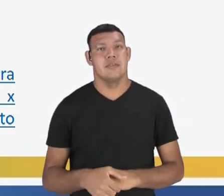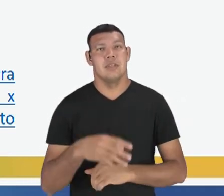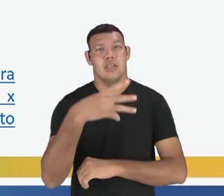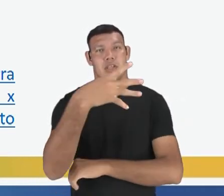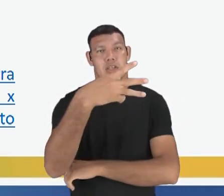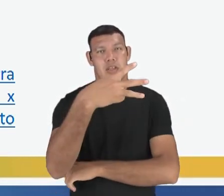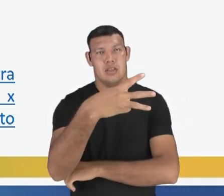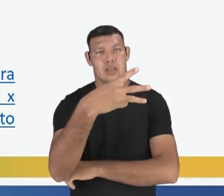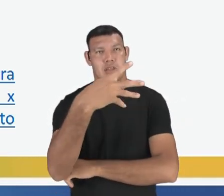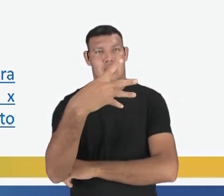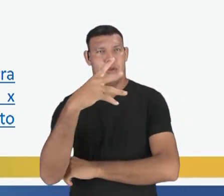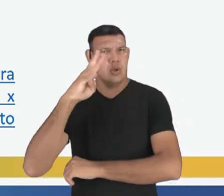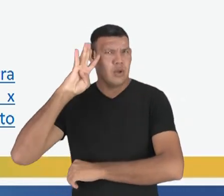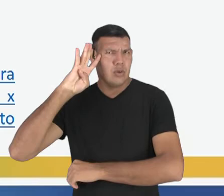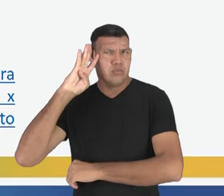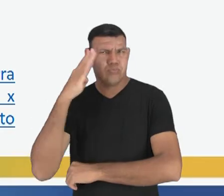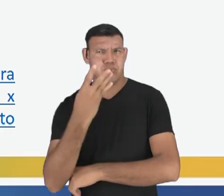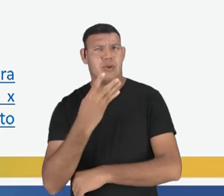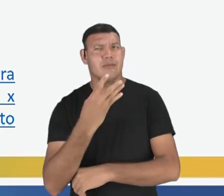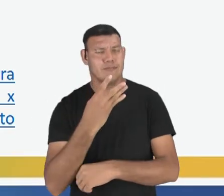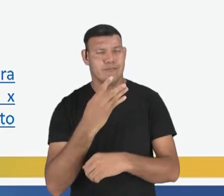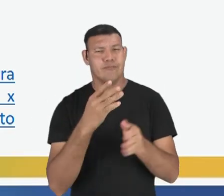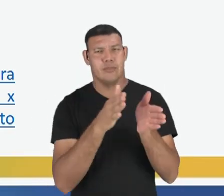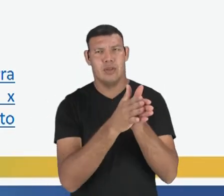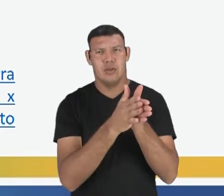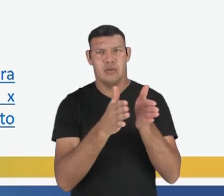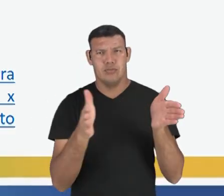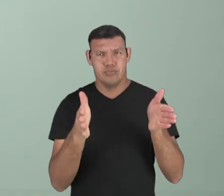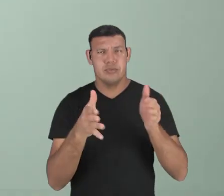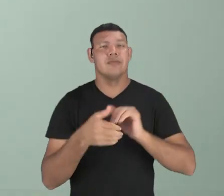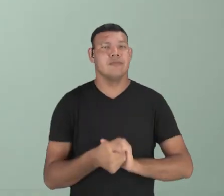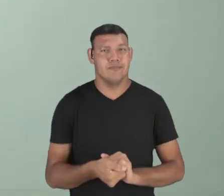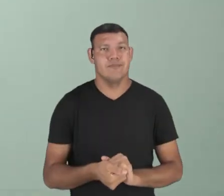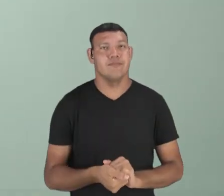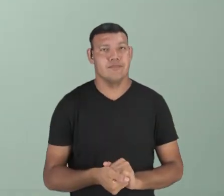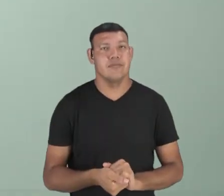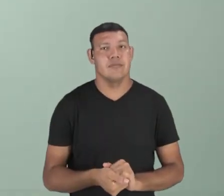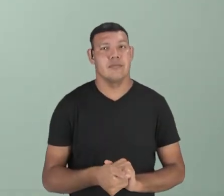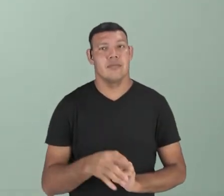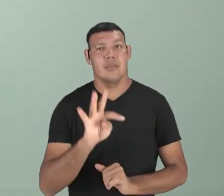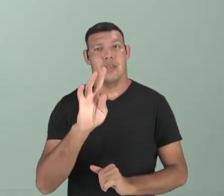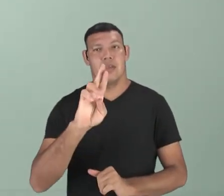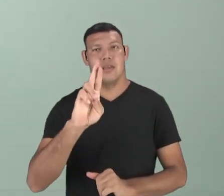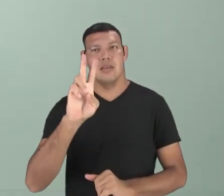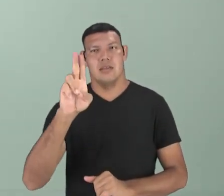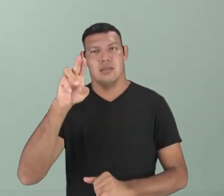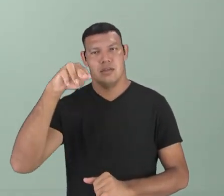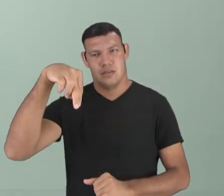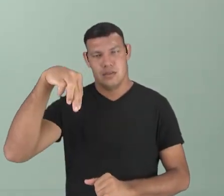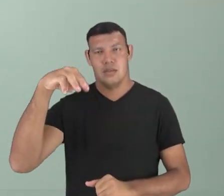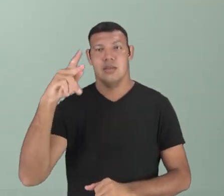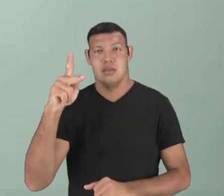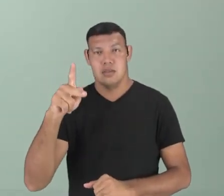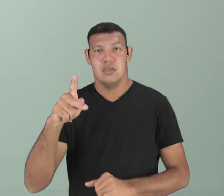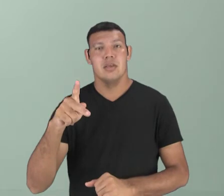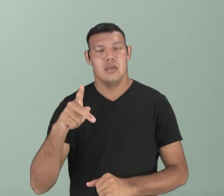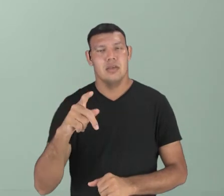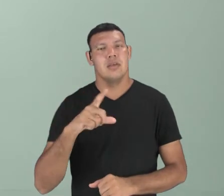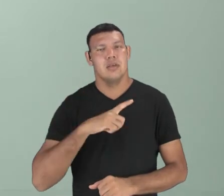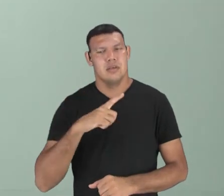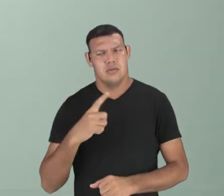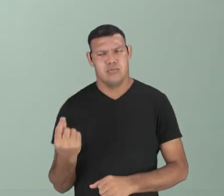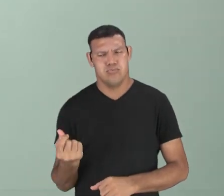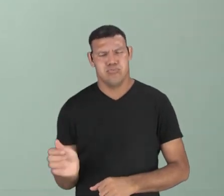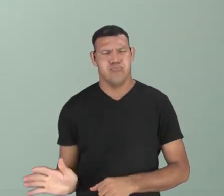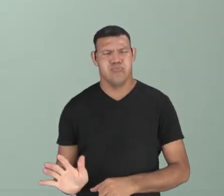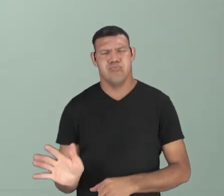bilhões nesse período aí que estamos falando. Durante esse período Trump, várias vezes foram feitos aumento de taxa em